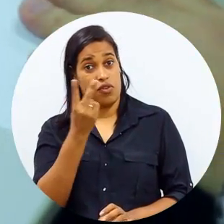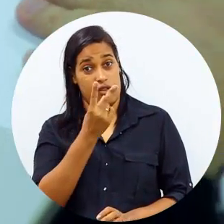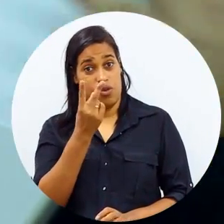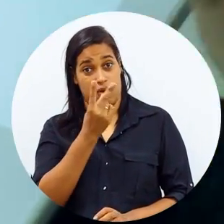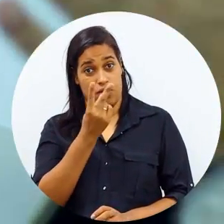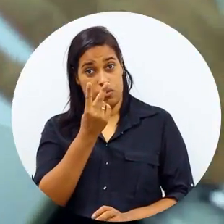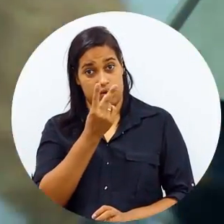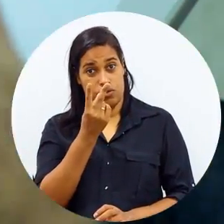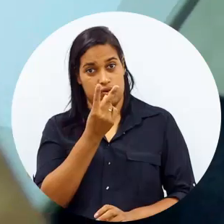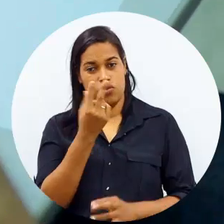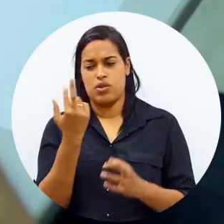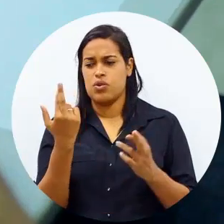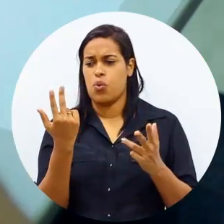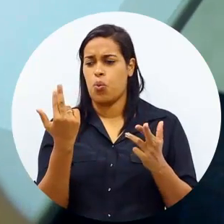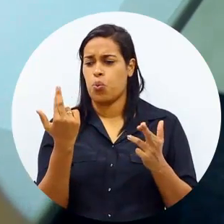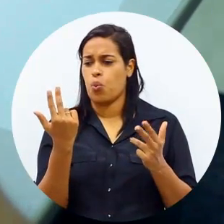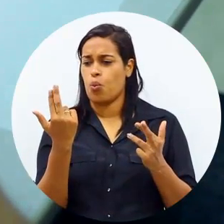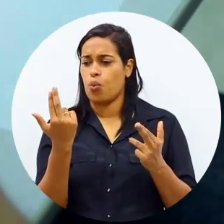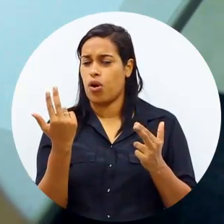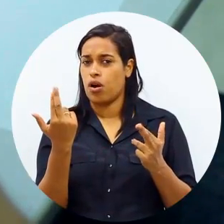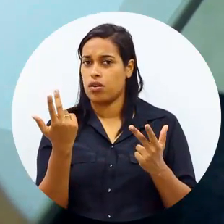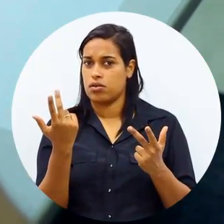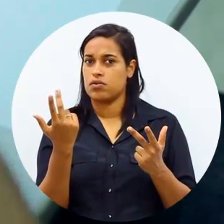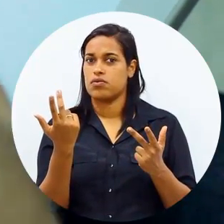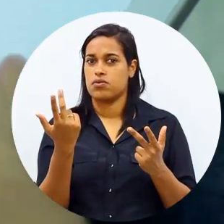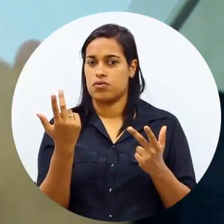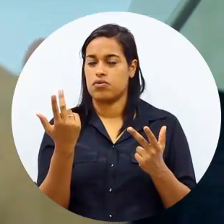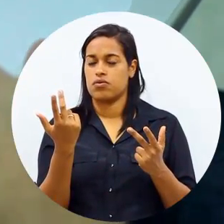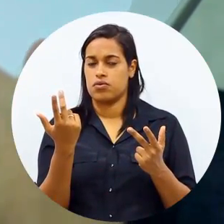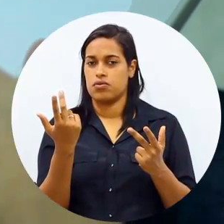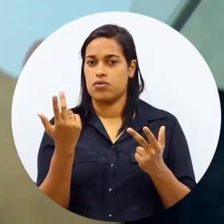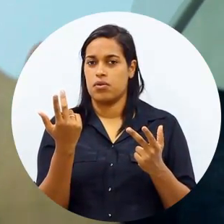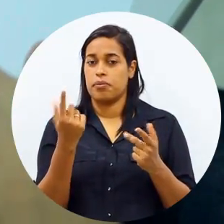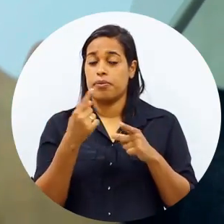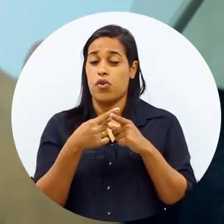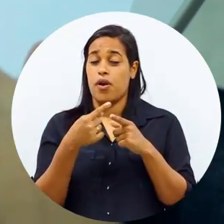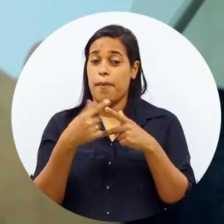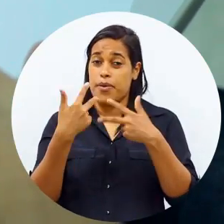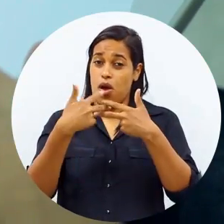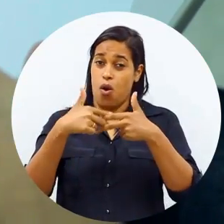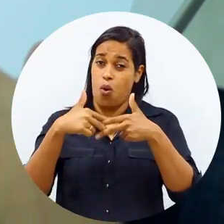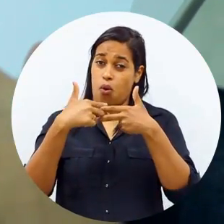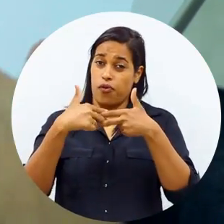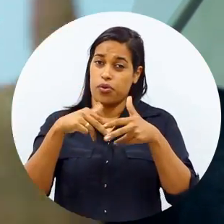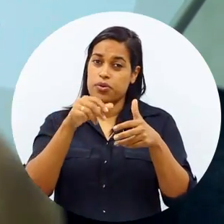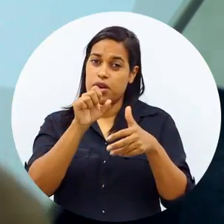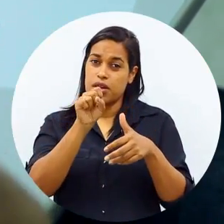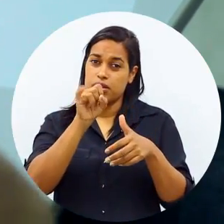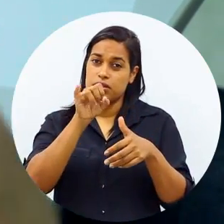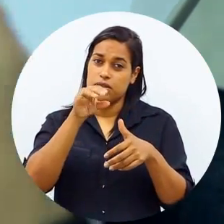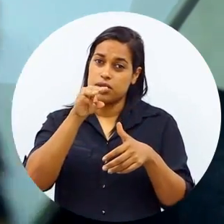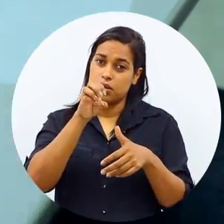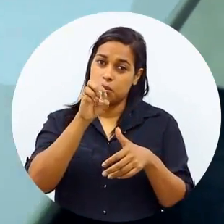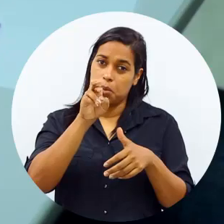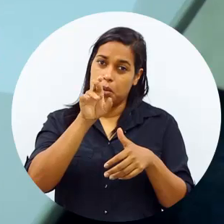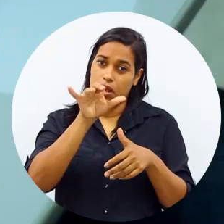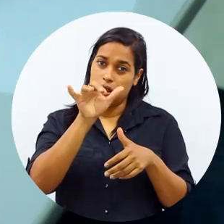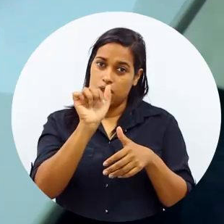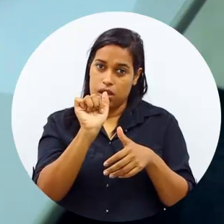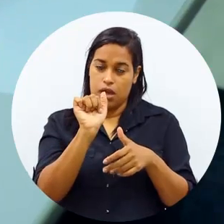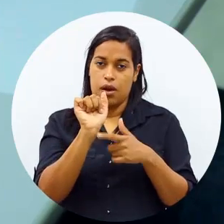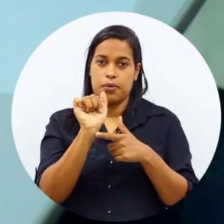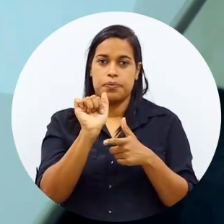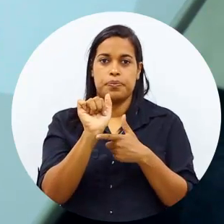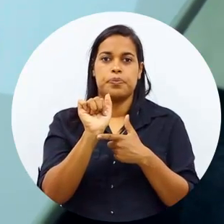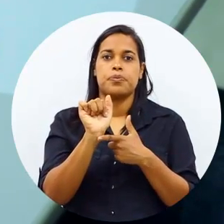Veja que eu coloquei dois aparadores iguais. O que é que vai configurar a simetria?